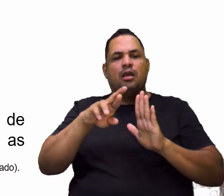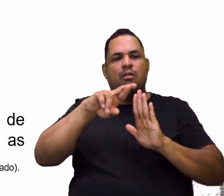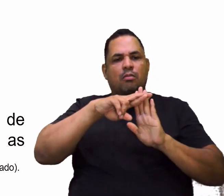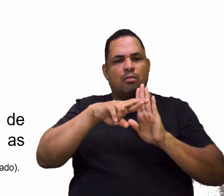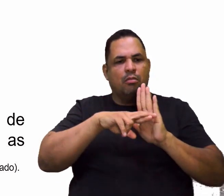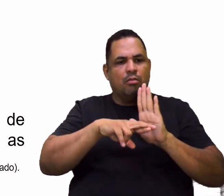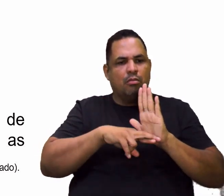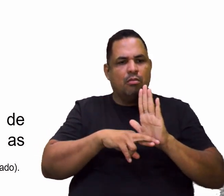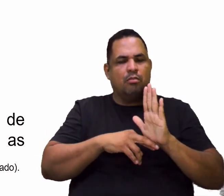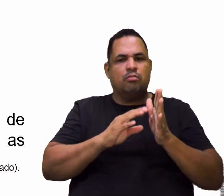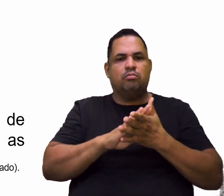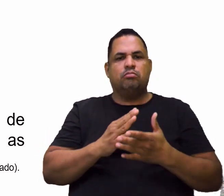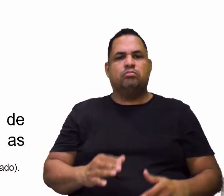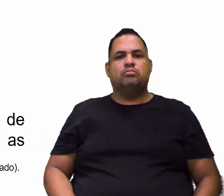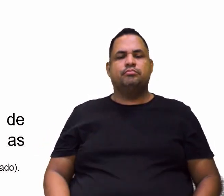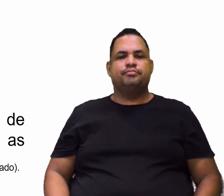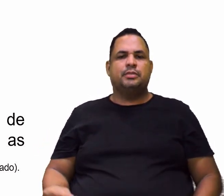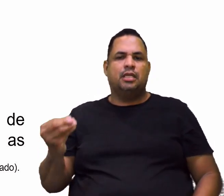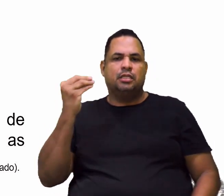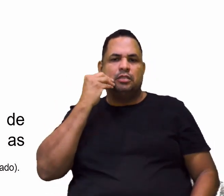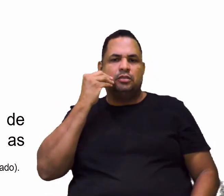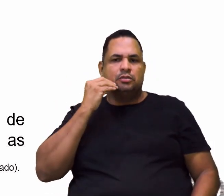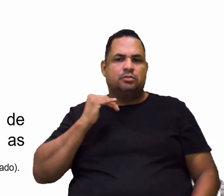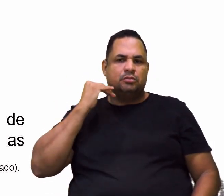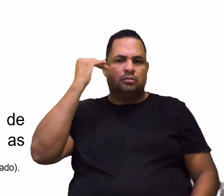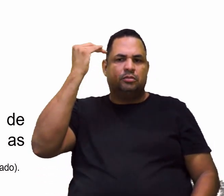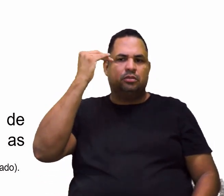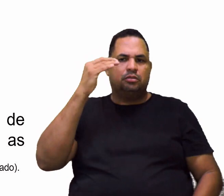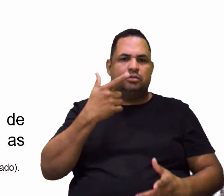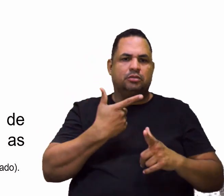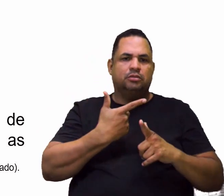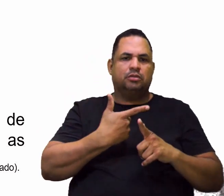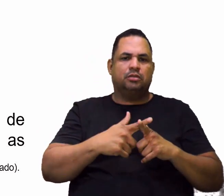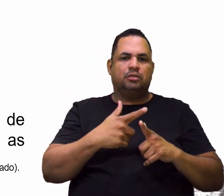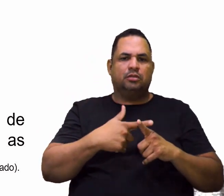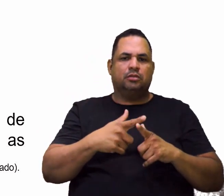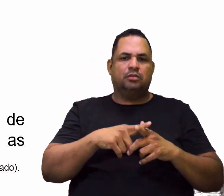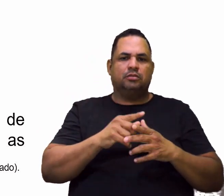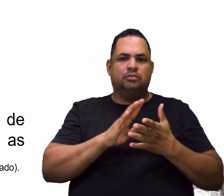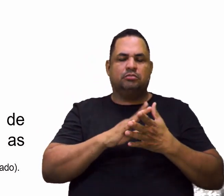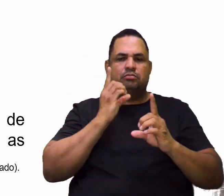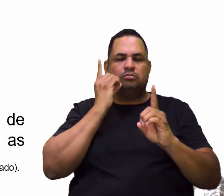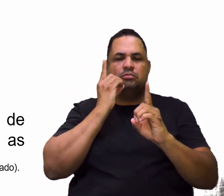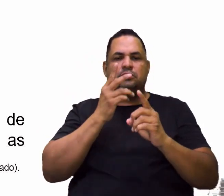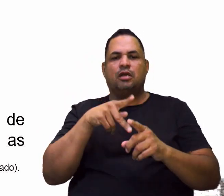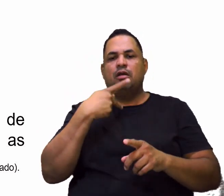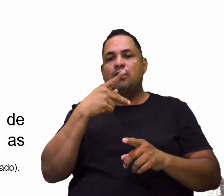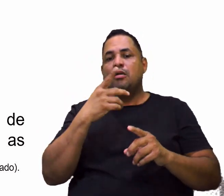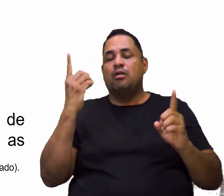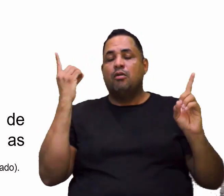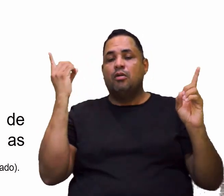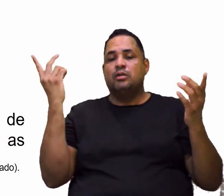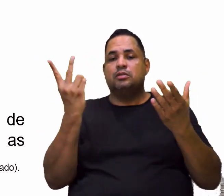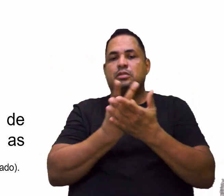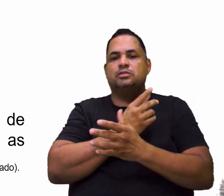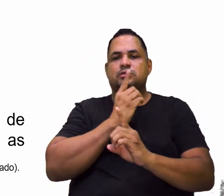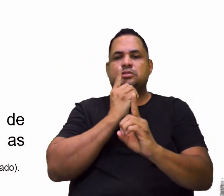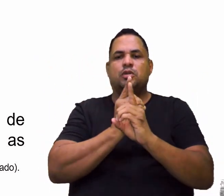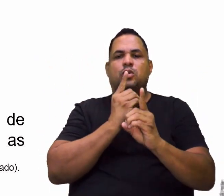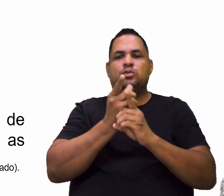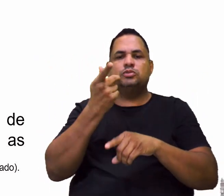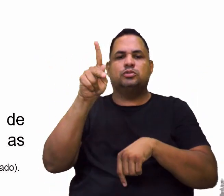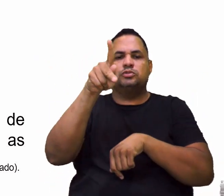Eu trouxe alguns só para a gente saber, tá? As tentativas de superação do impasse são abordadas em encontros